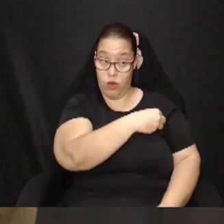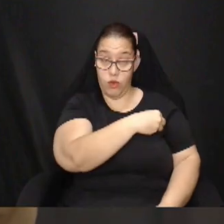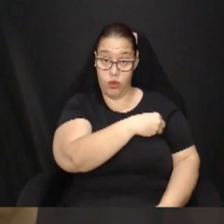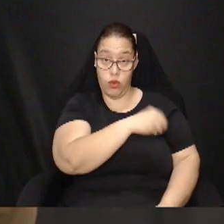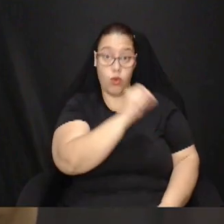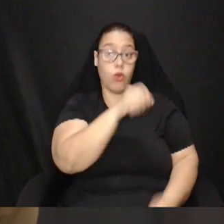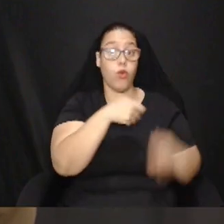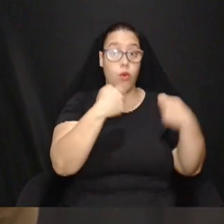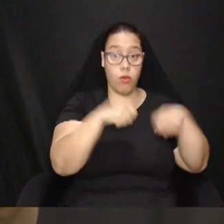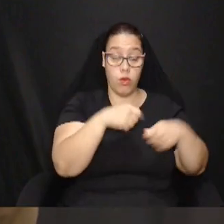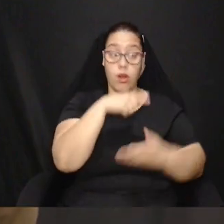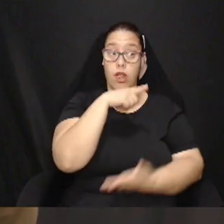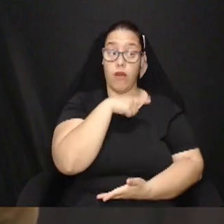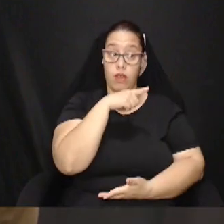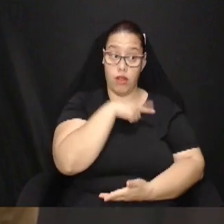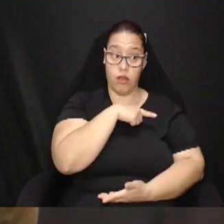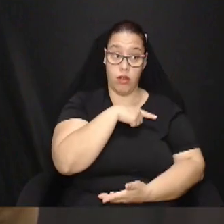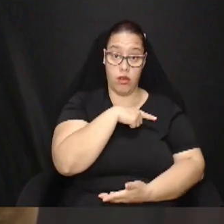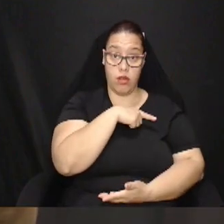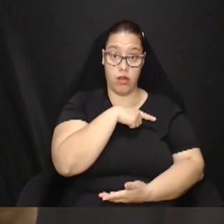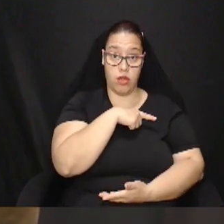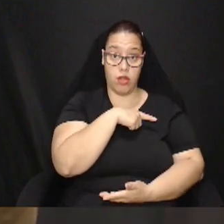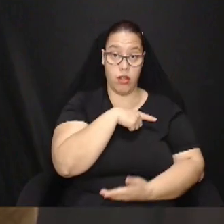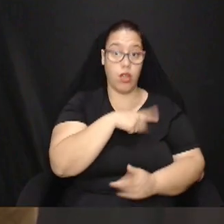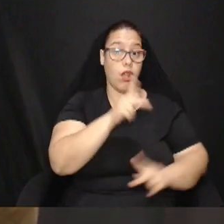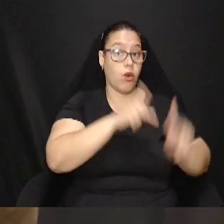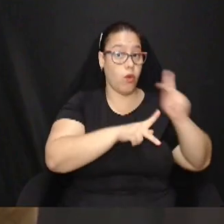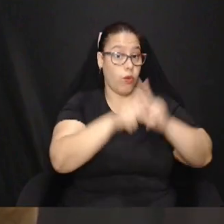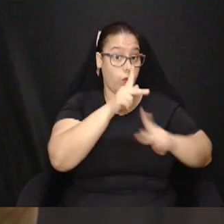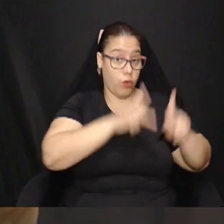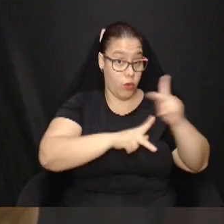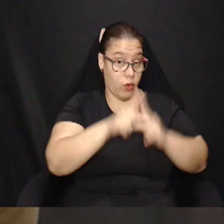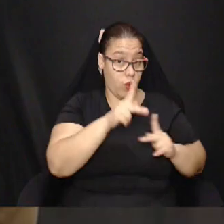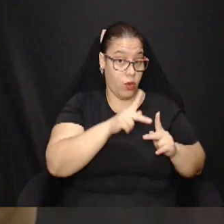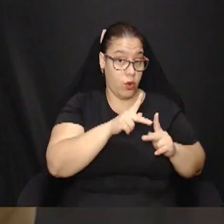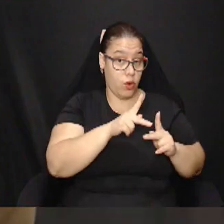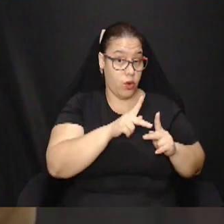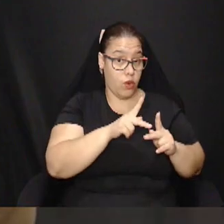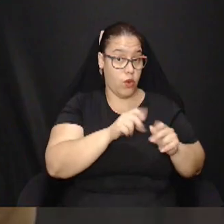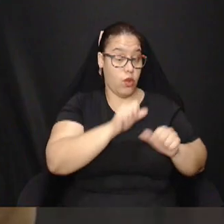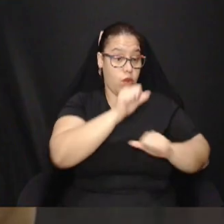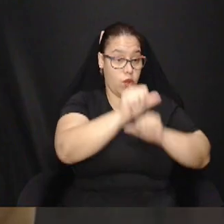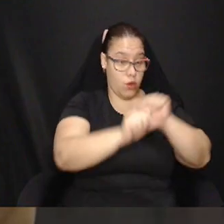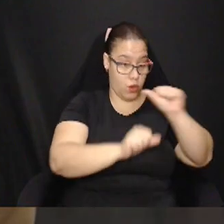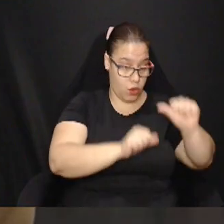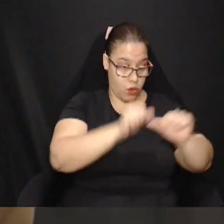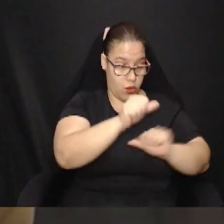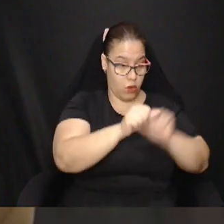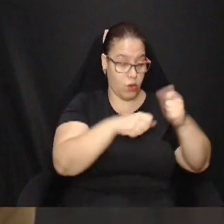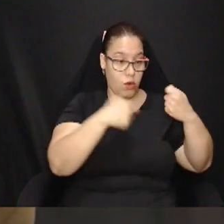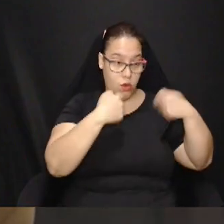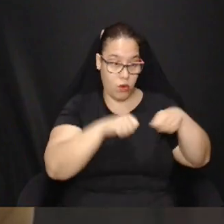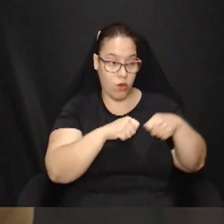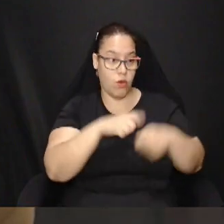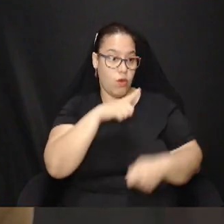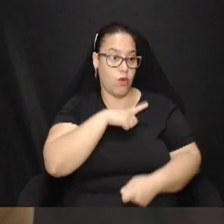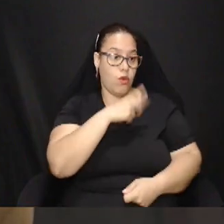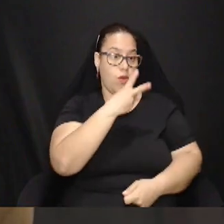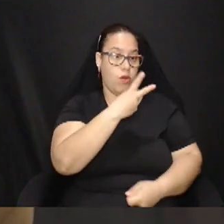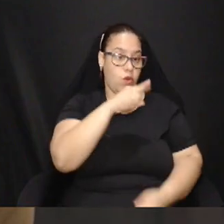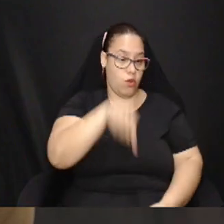ter para poder ter uma população de substituição. Se precisam ter entre 2,1